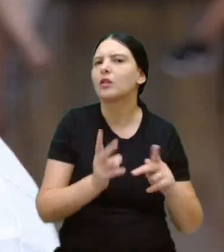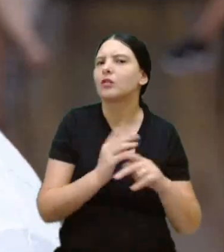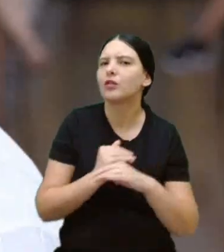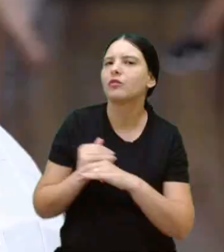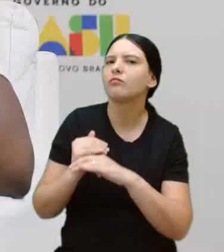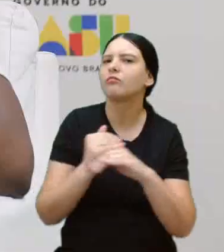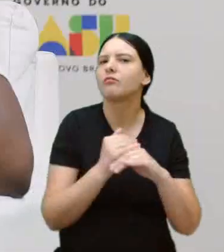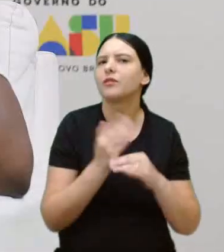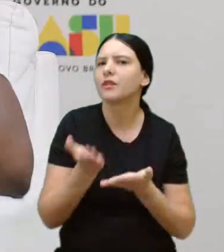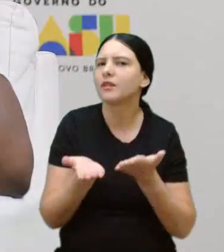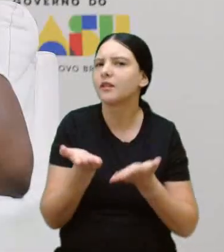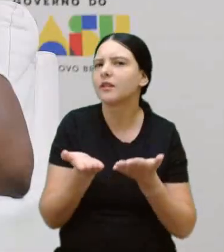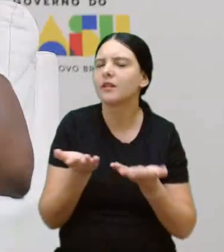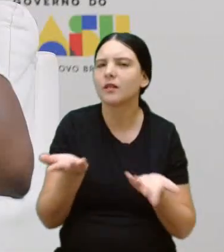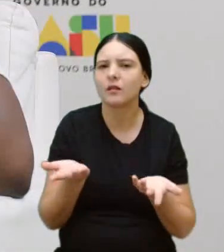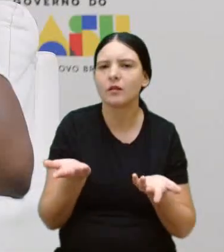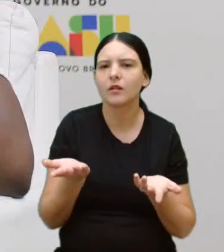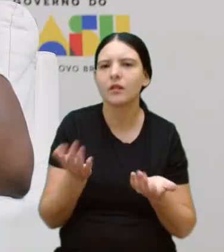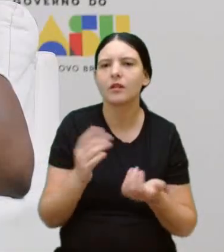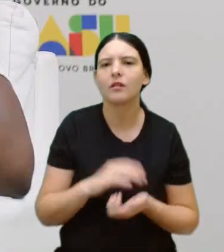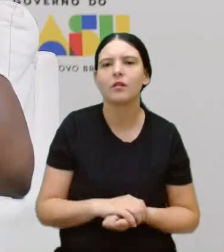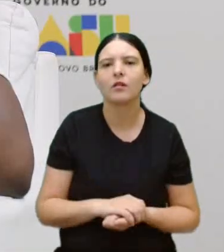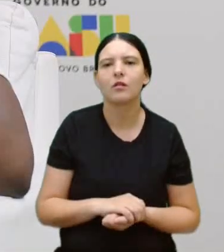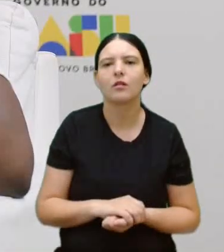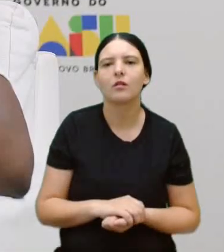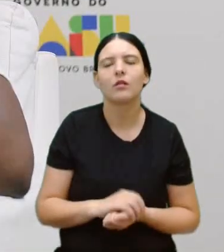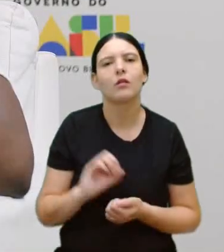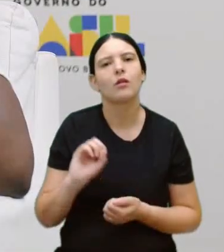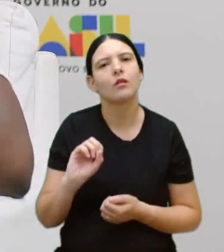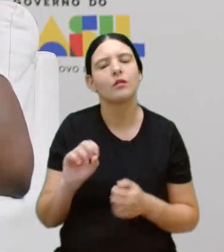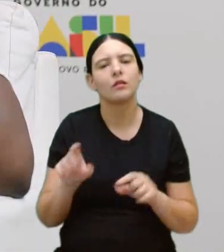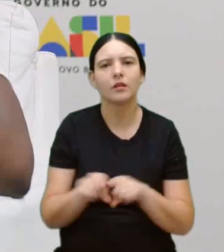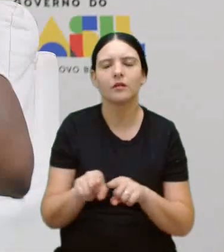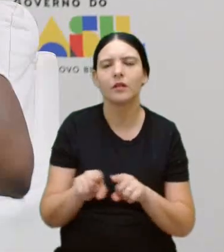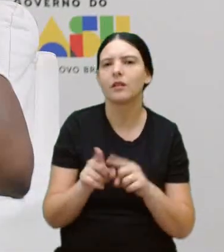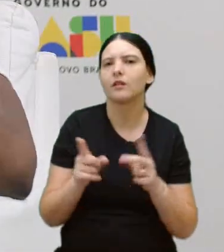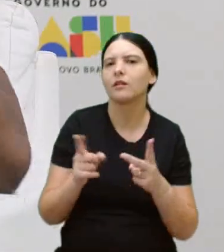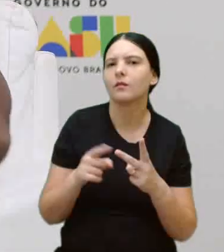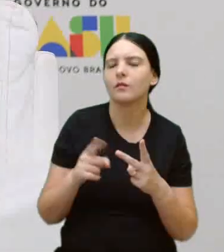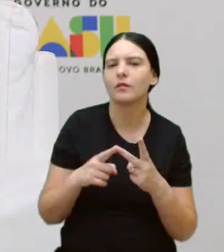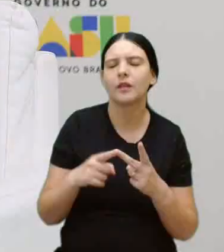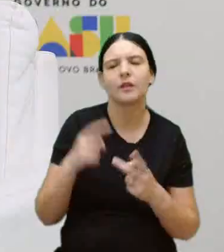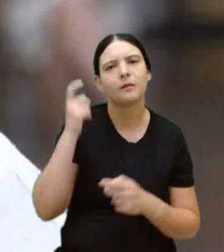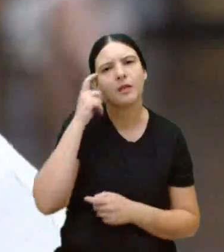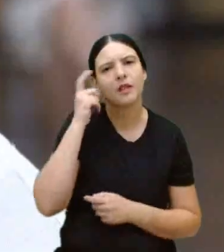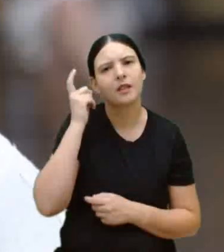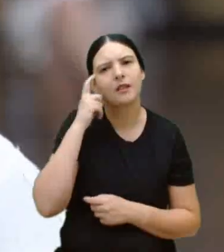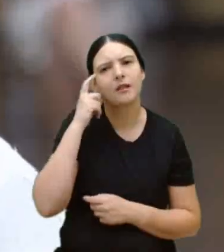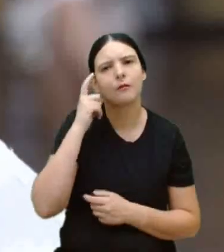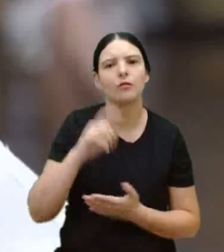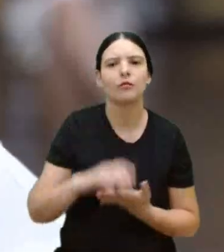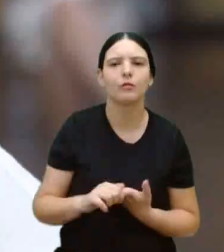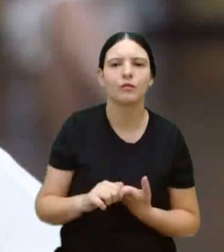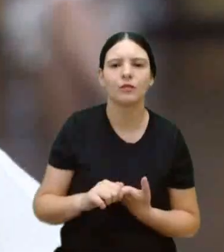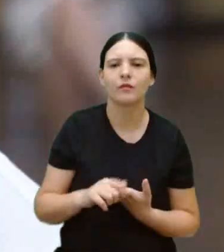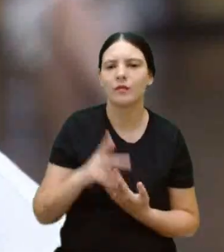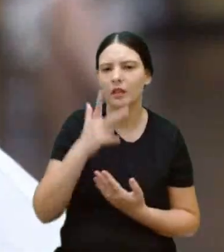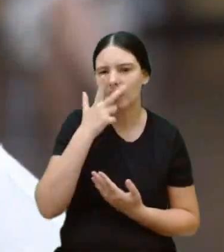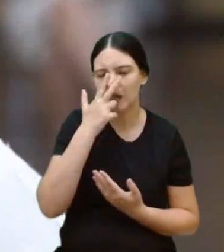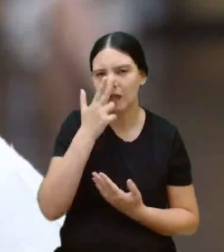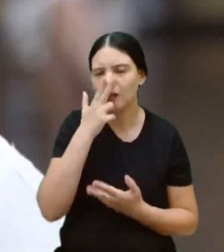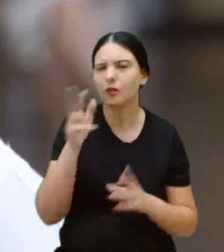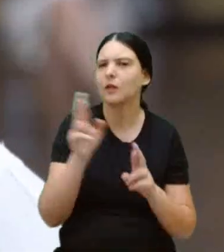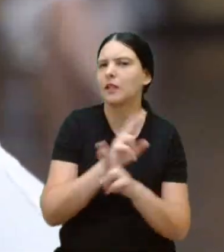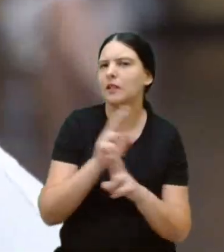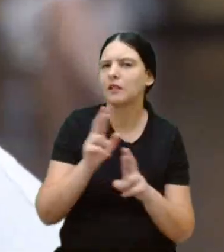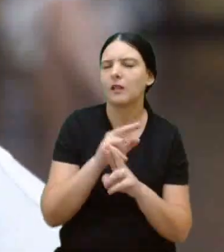equilíbrio? Isso é um ponto. O segundo ponto é, levando em consideração que, acho que também um pouco em relação à primeira